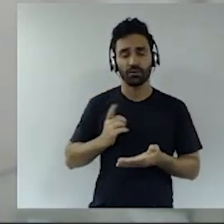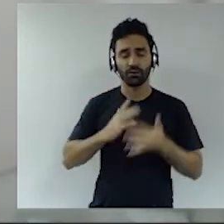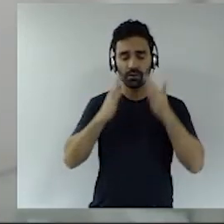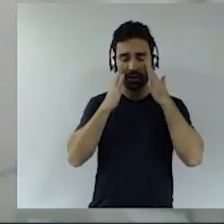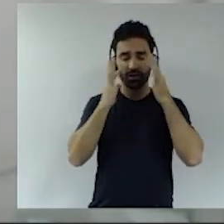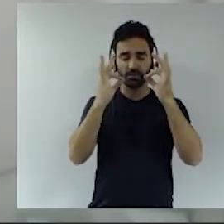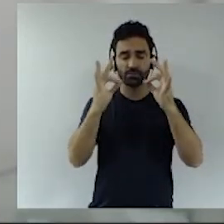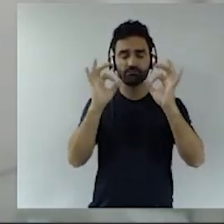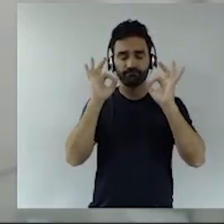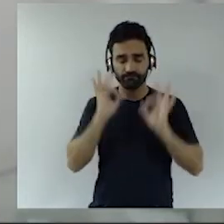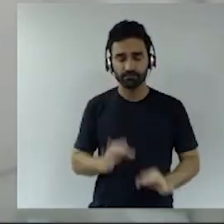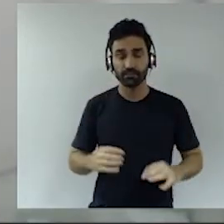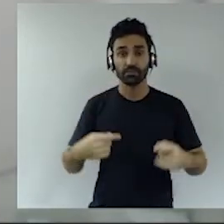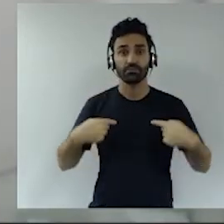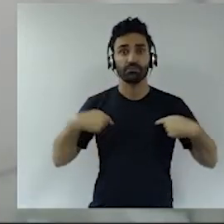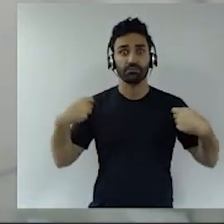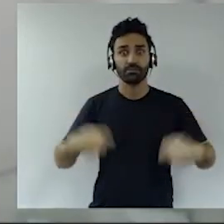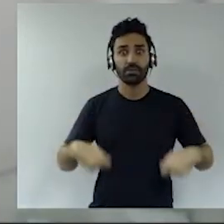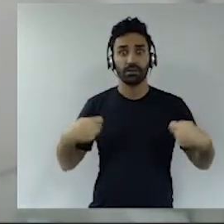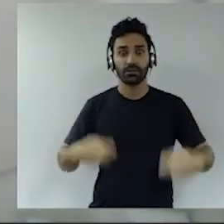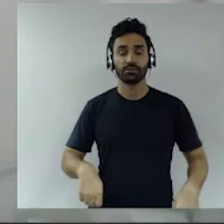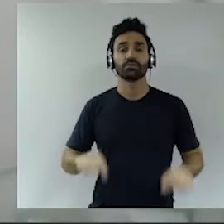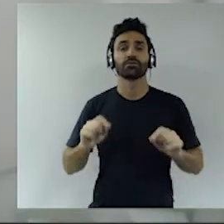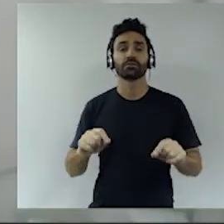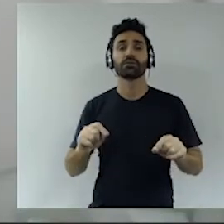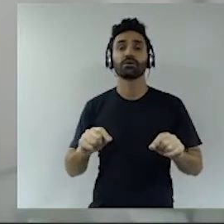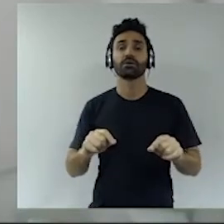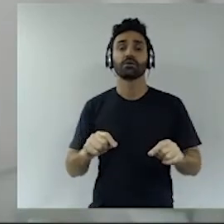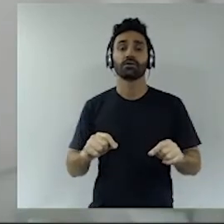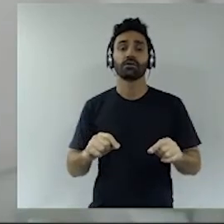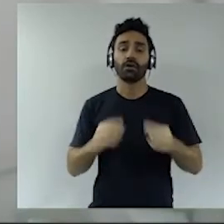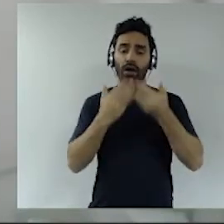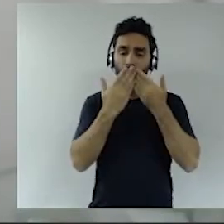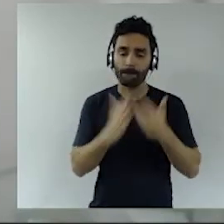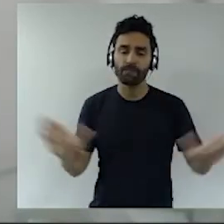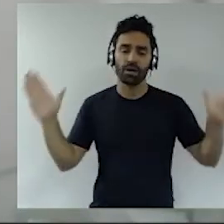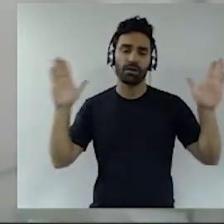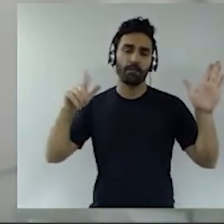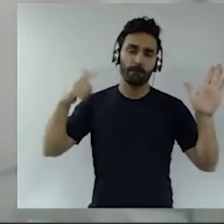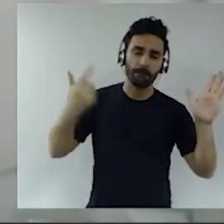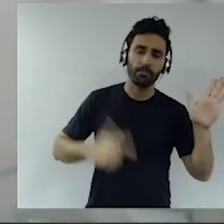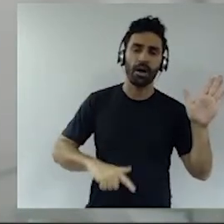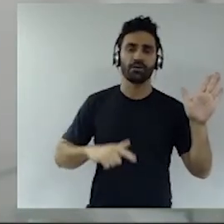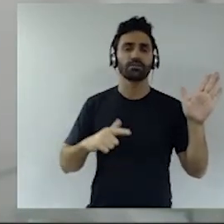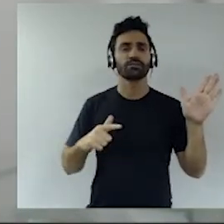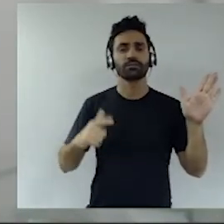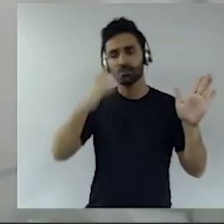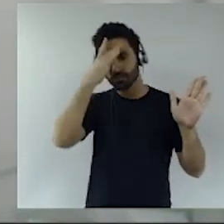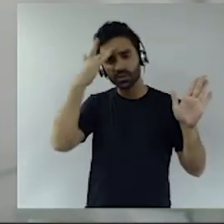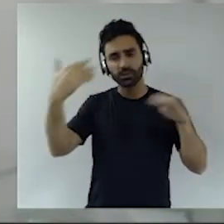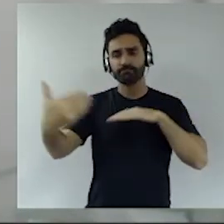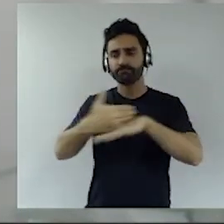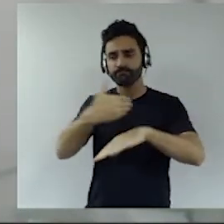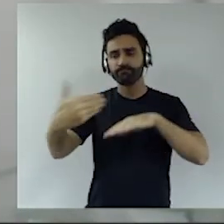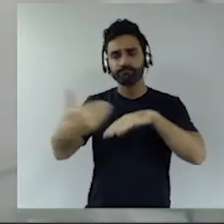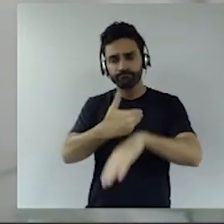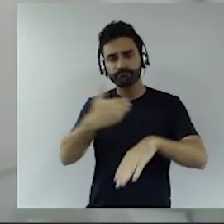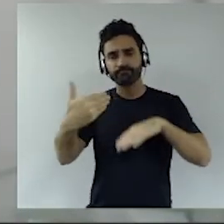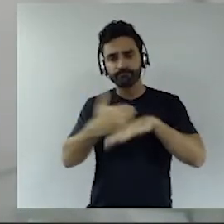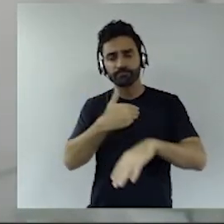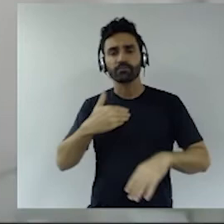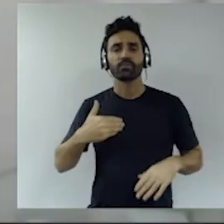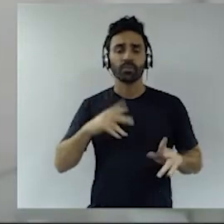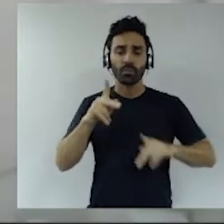e deve ter a amplitude de suas portas abertas exatamente para